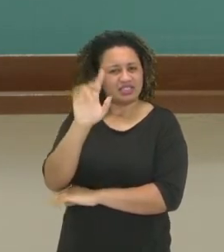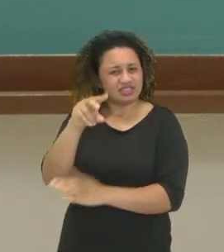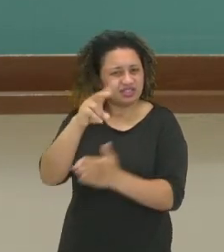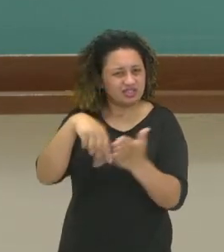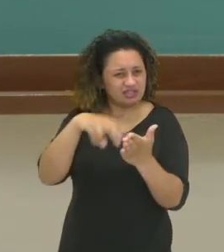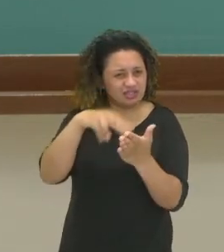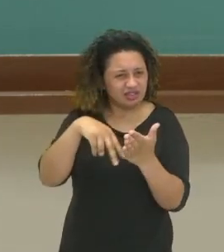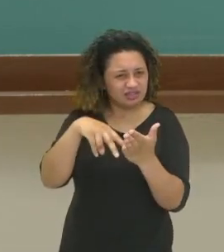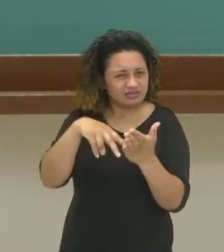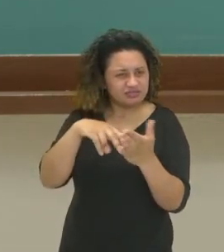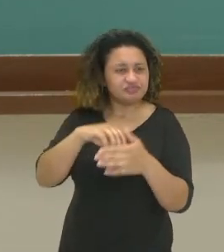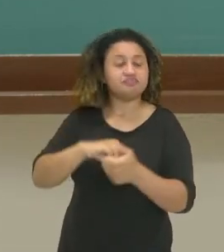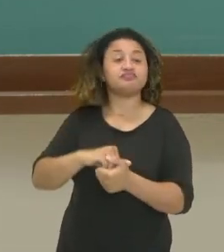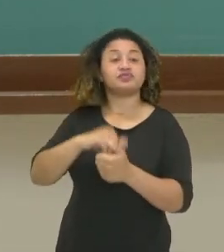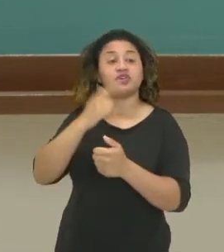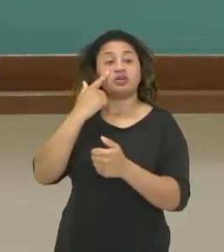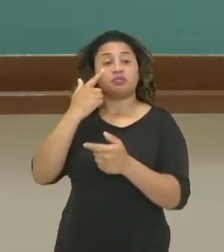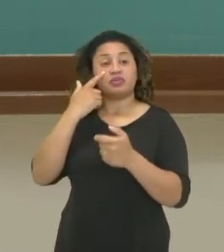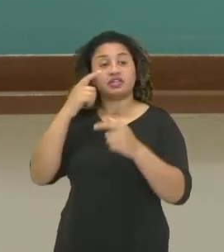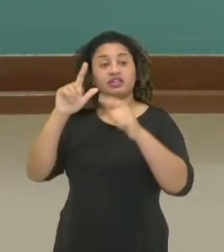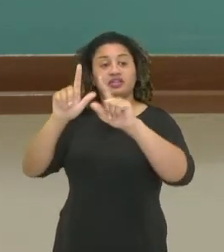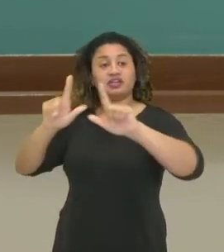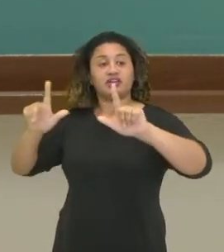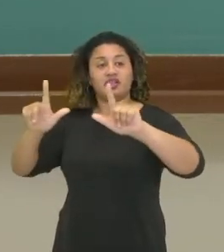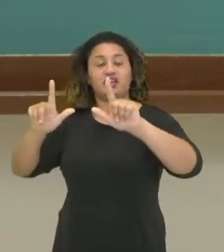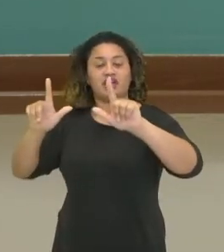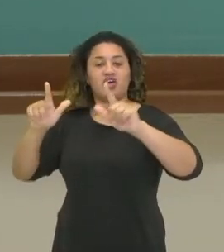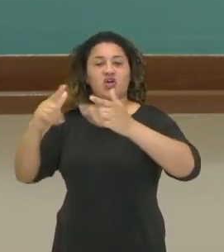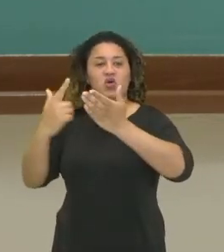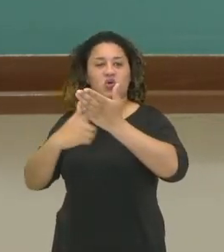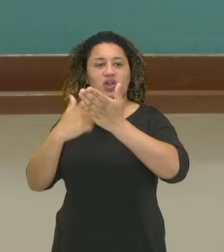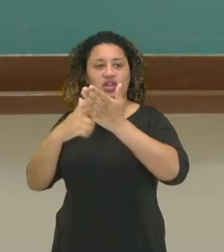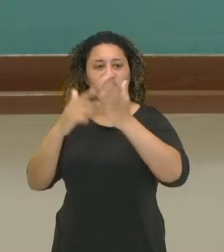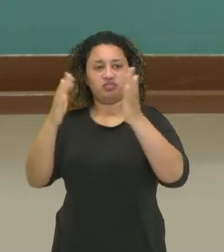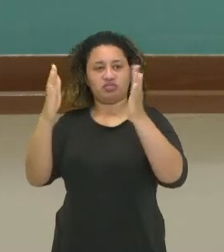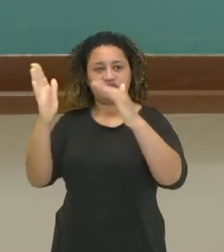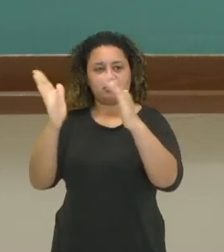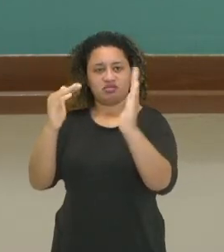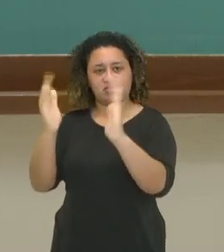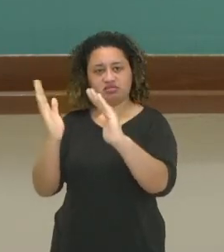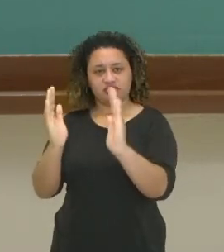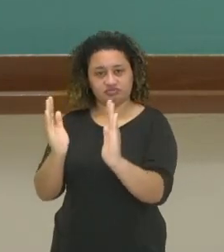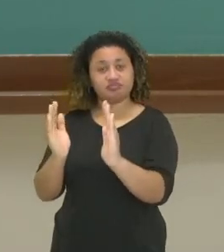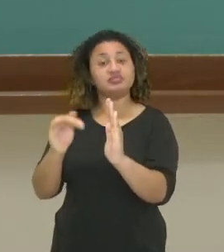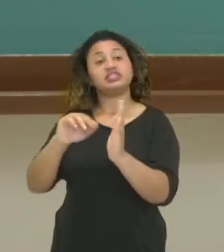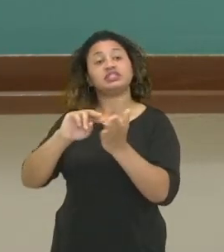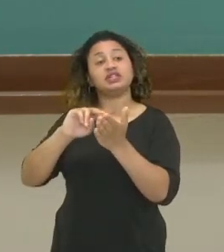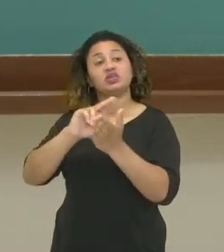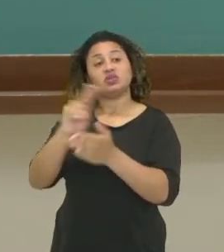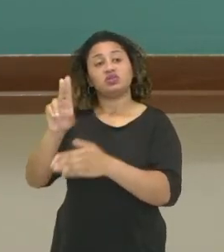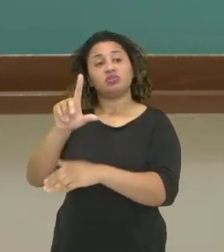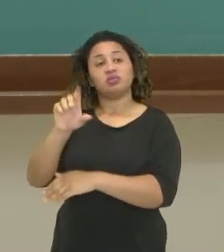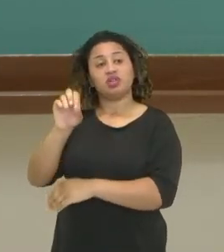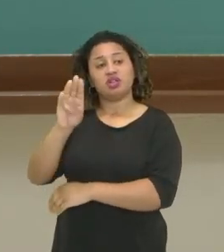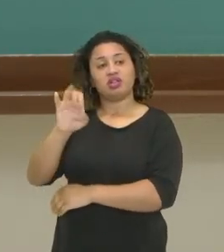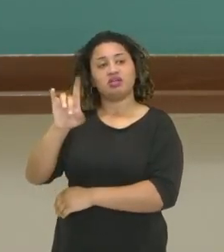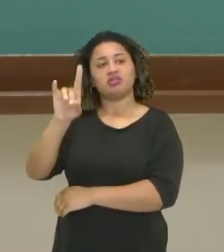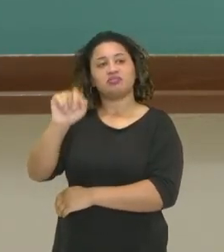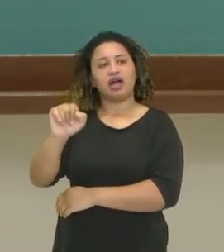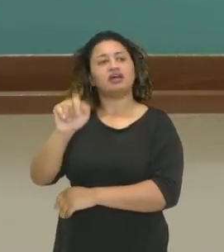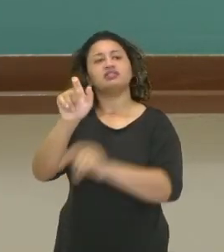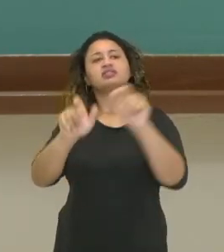Esta parte do livro chama-se lombada. E aí as pessoas estão fazendo o poema de que